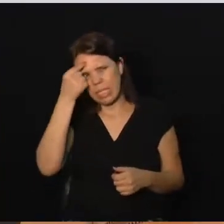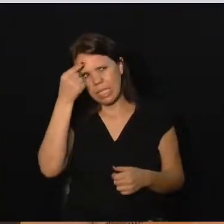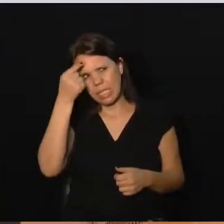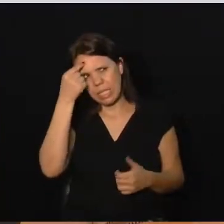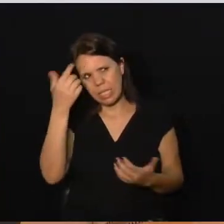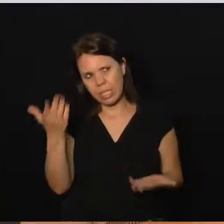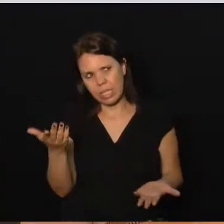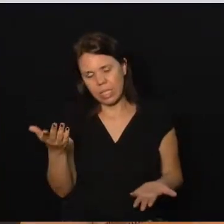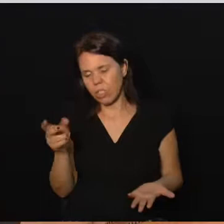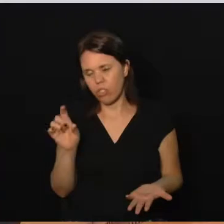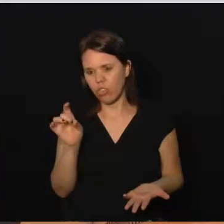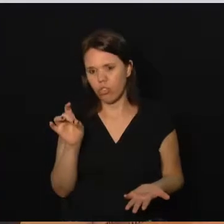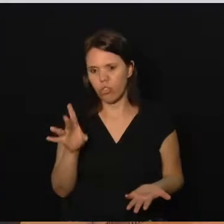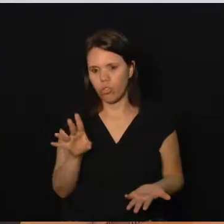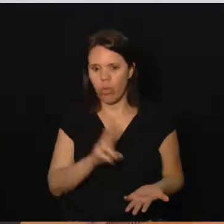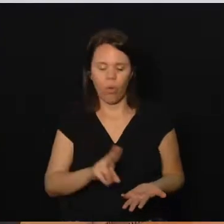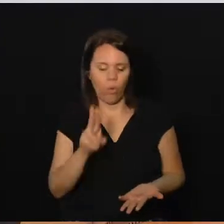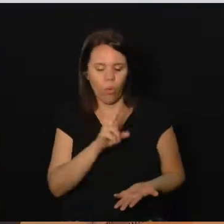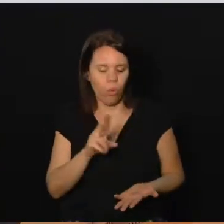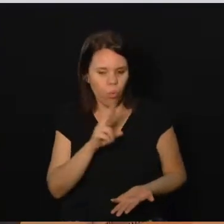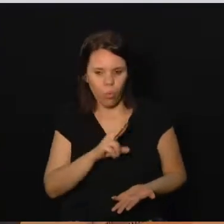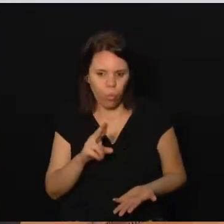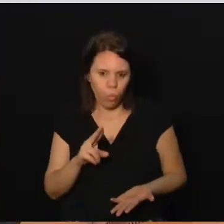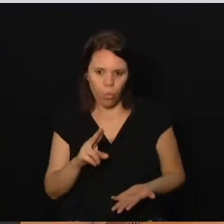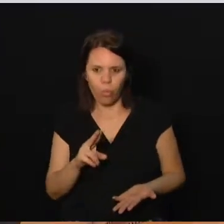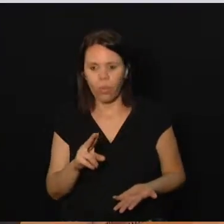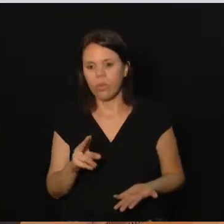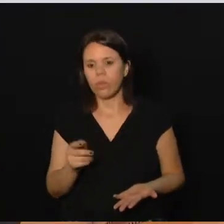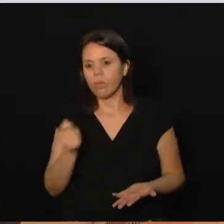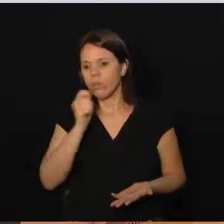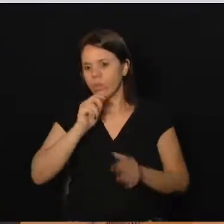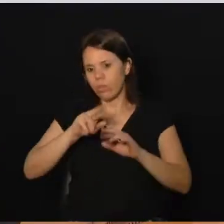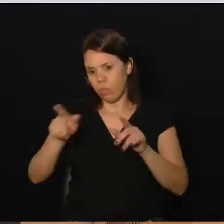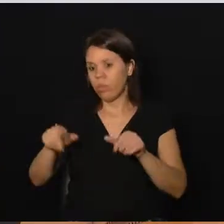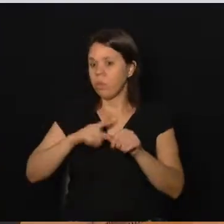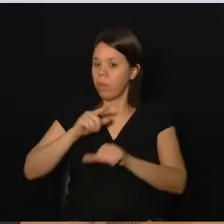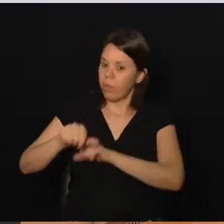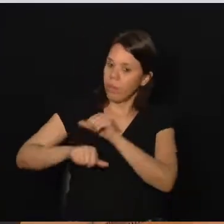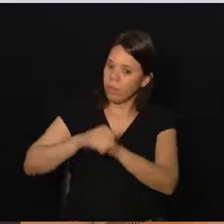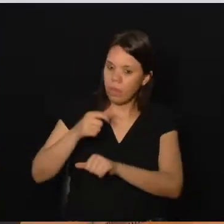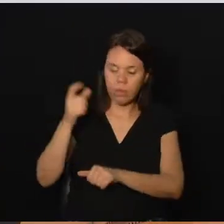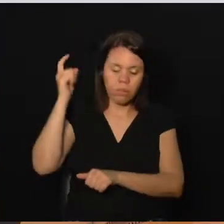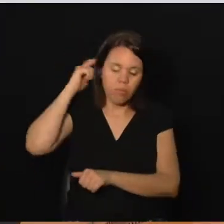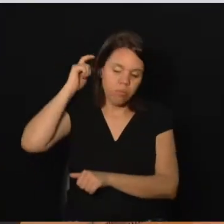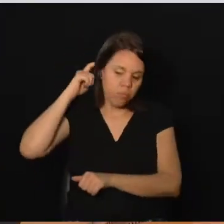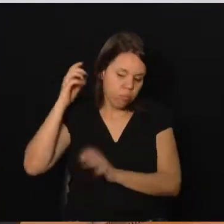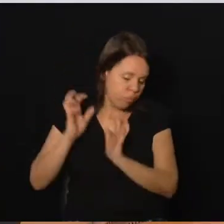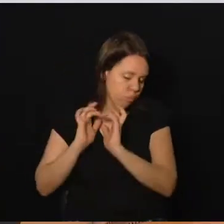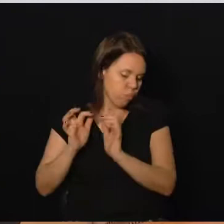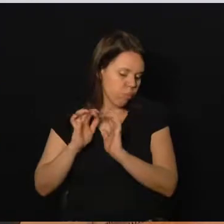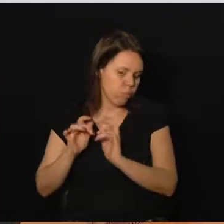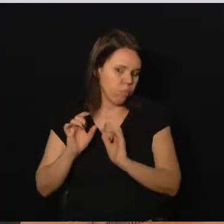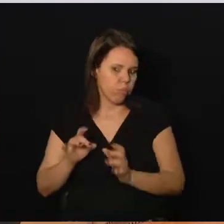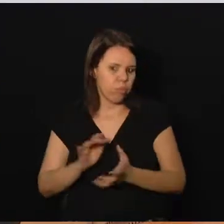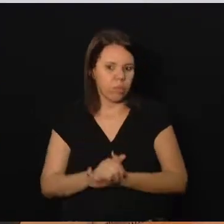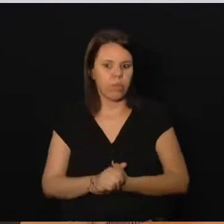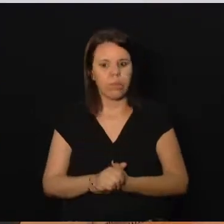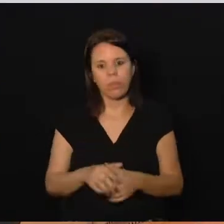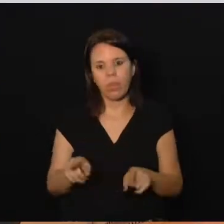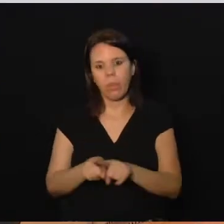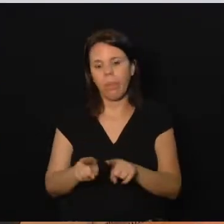não é simplesmente o uso da substância, existe uma alteração nesse cérebro. Além do estilo de